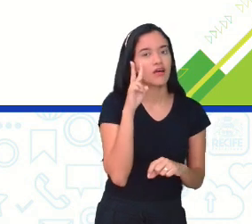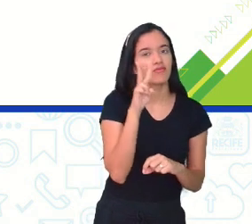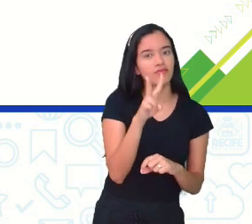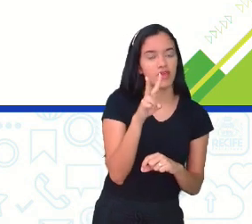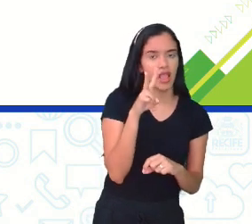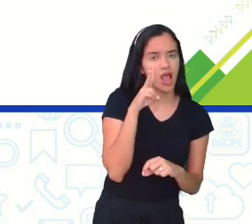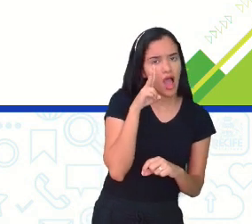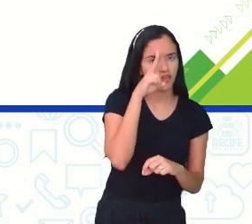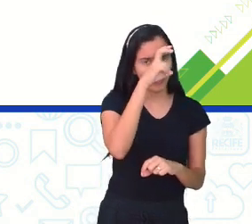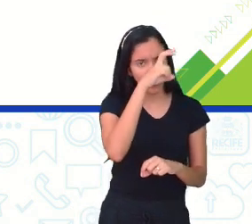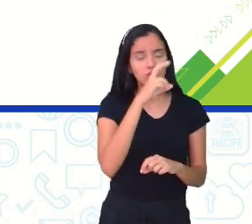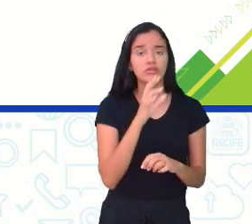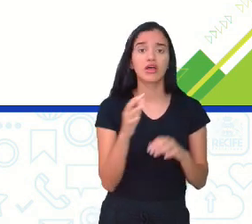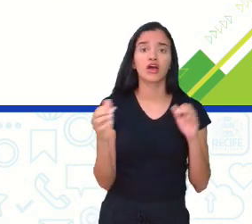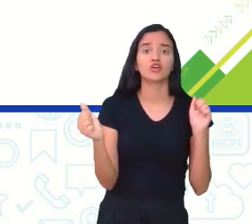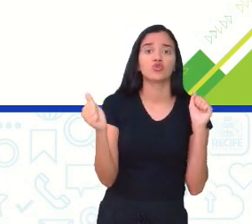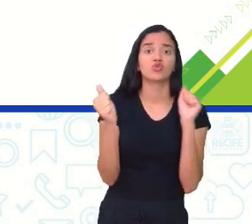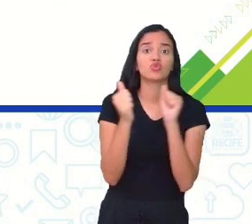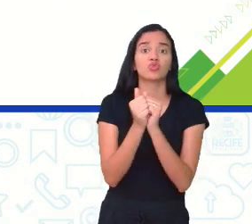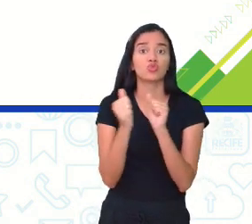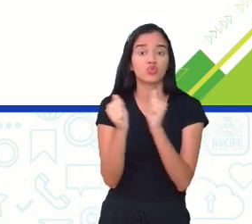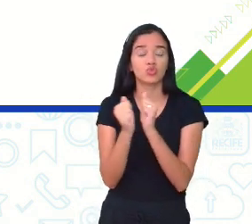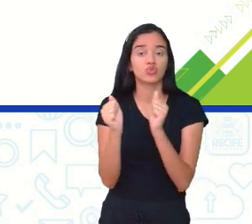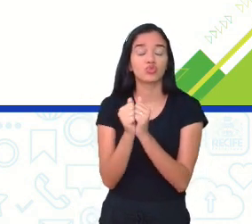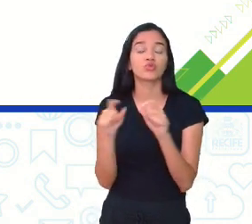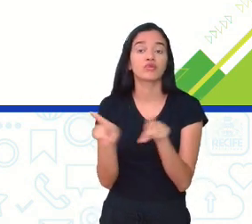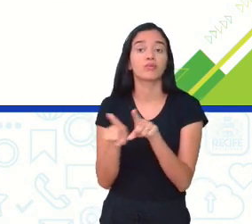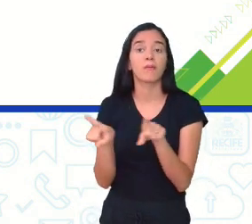sua força, né? Junto com a força dinâmica,